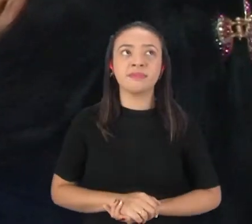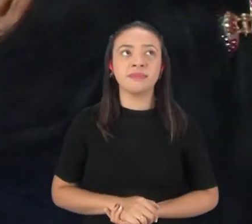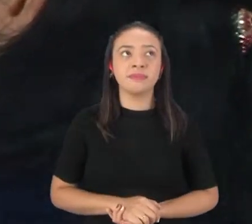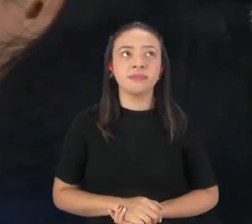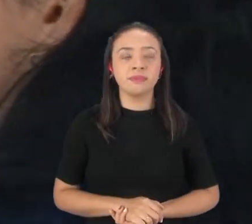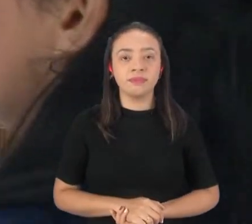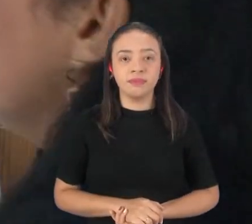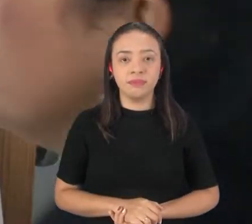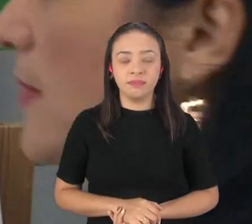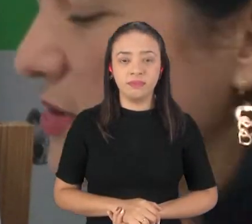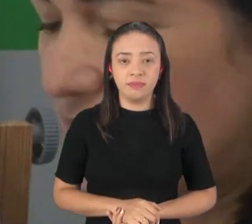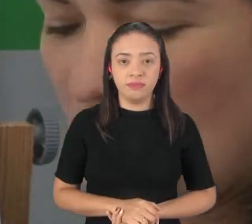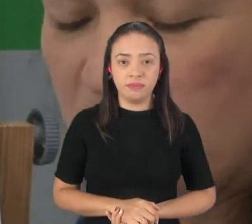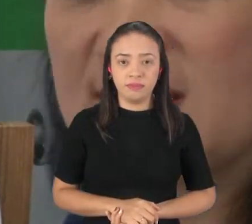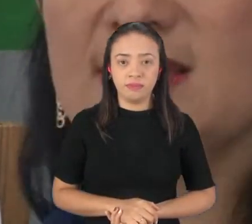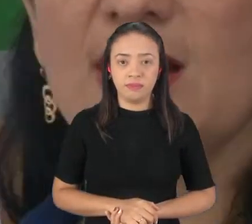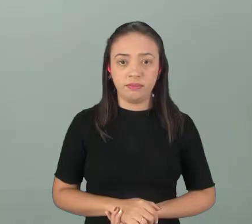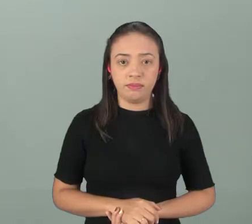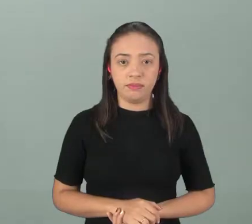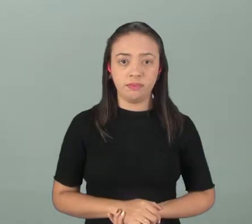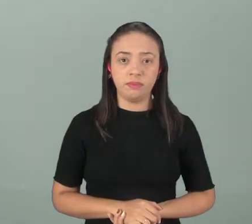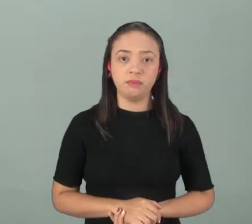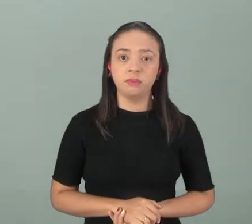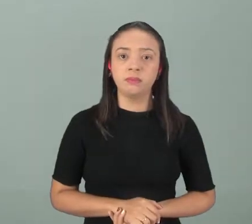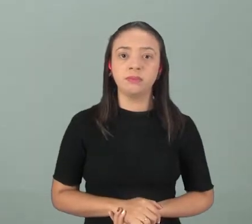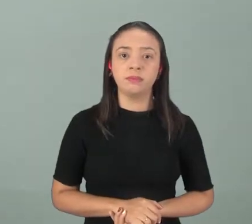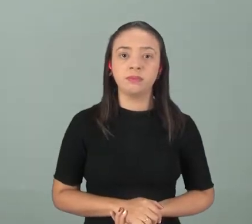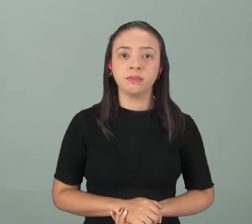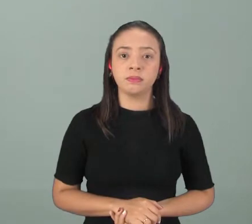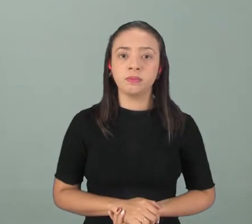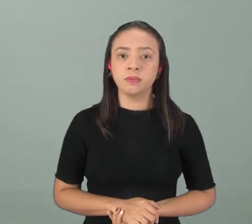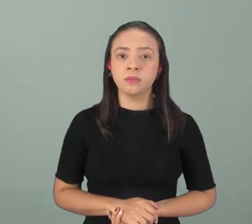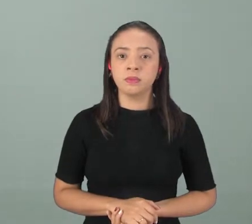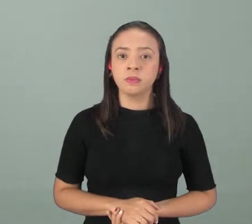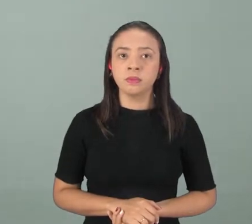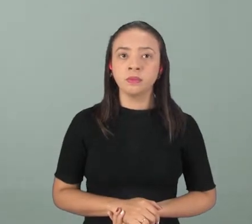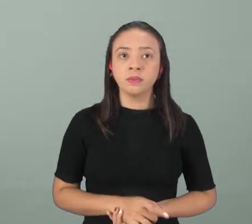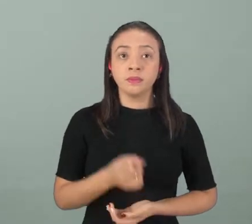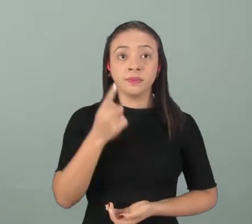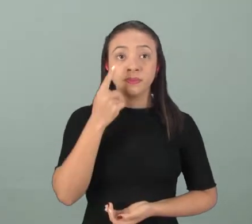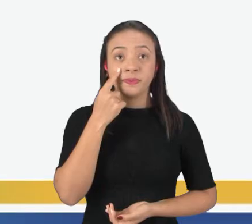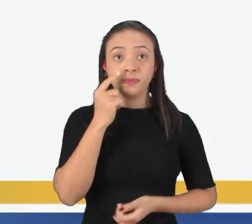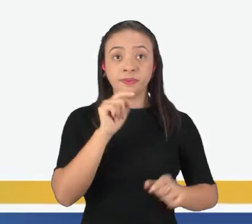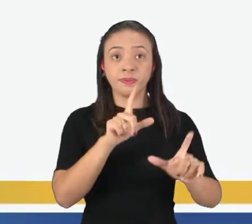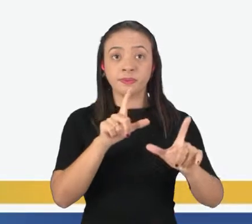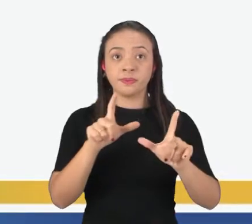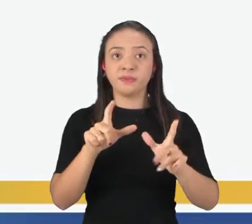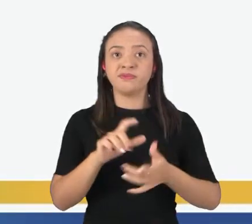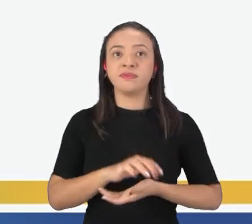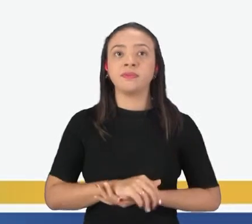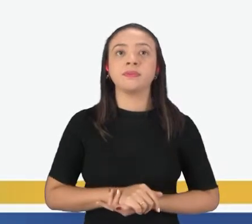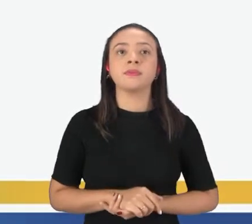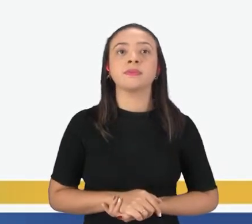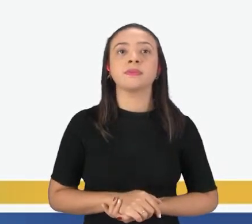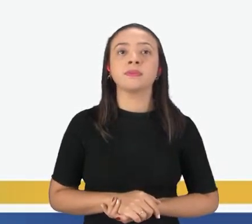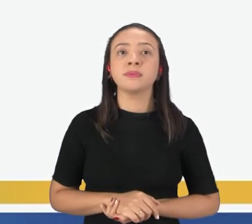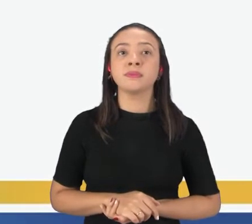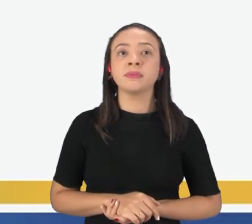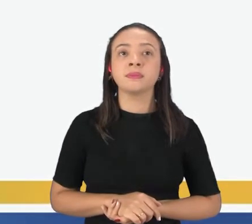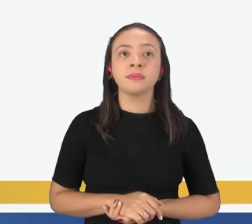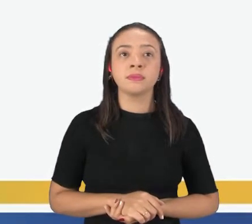vírgula. Primeiro sinal apresentado, não é isso? Vamos para o próximo. Acompanhe na telinha.